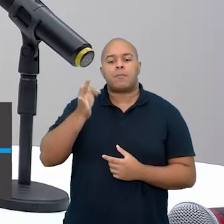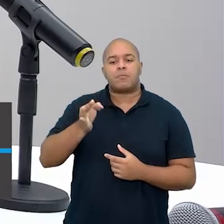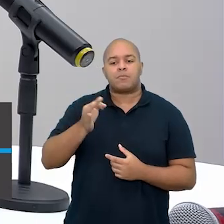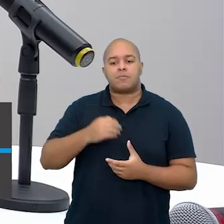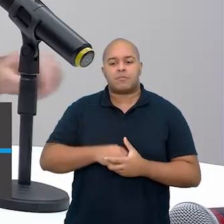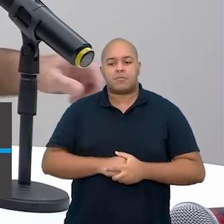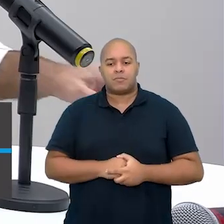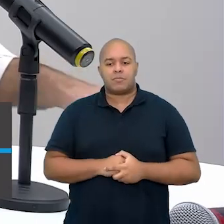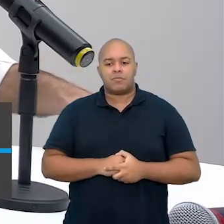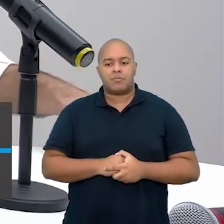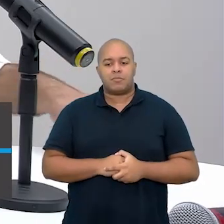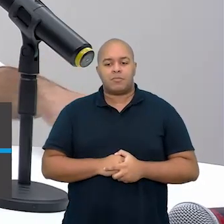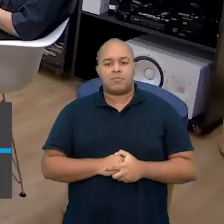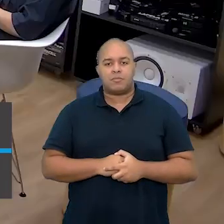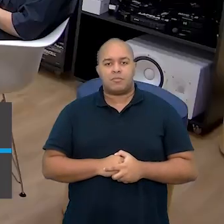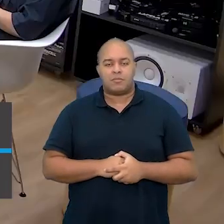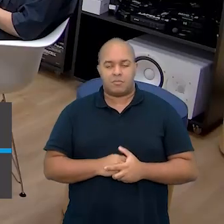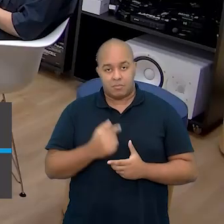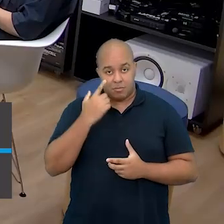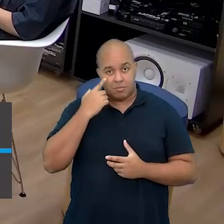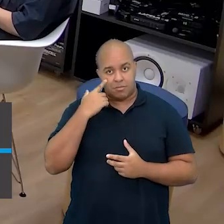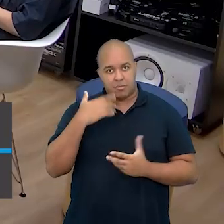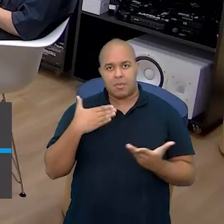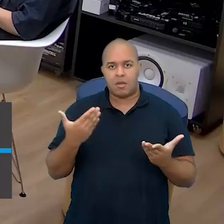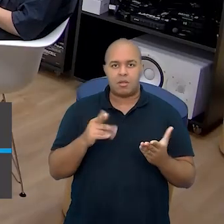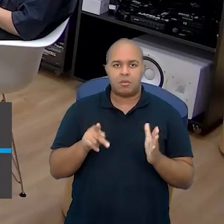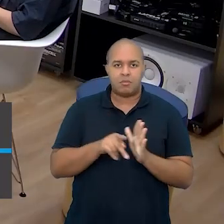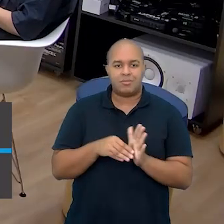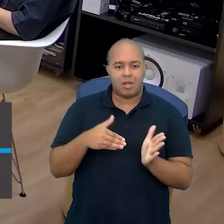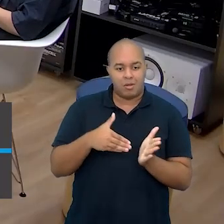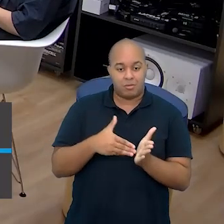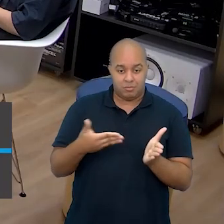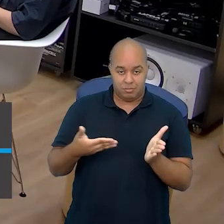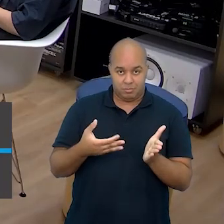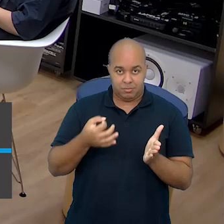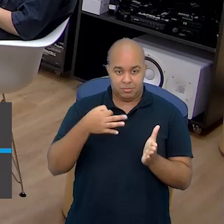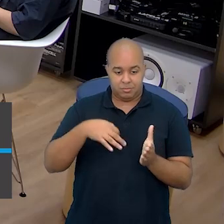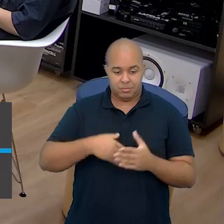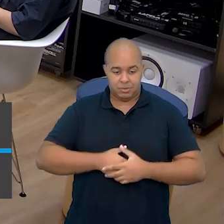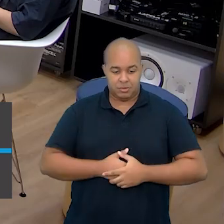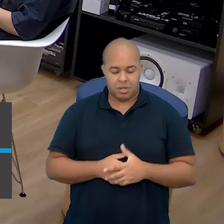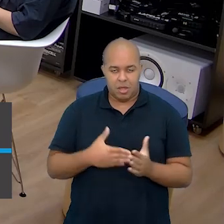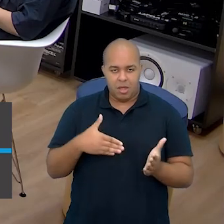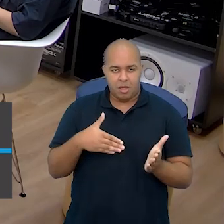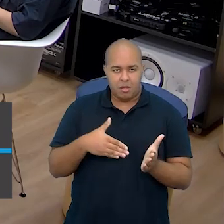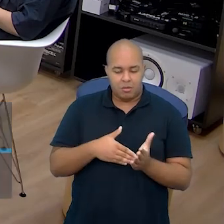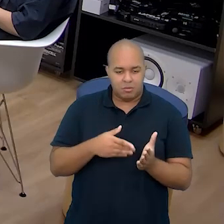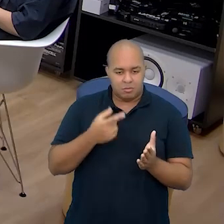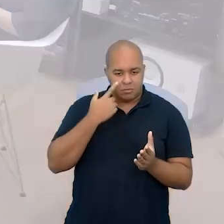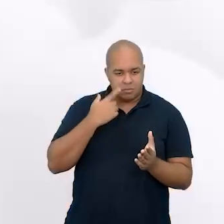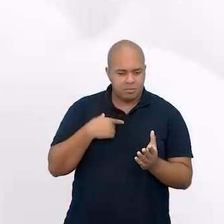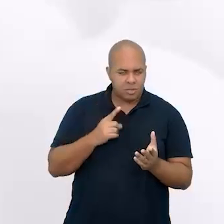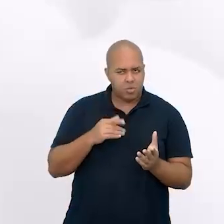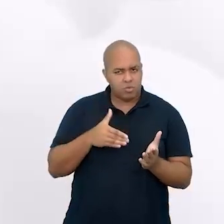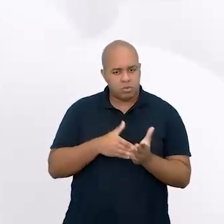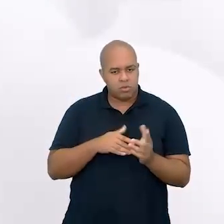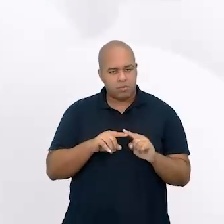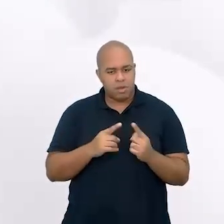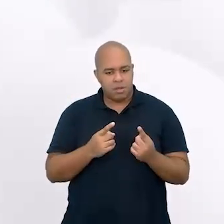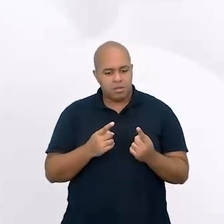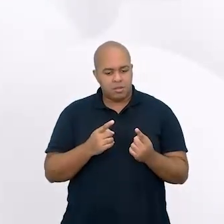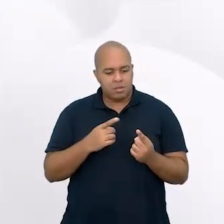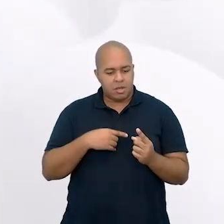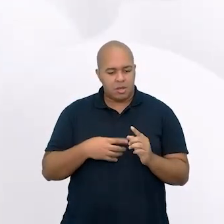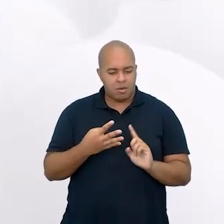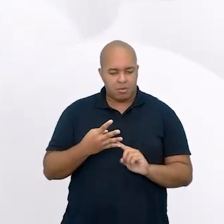né? importante. Muito importante mesmo. Vamos para a última agora? Para a última, não última, mas